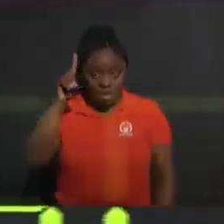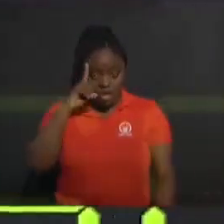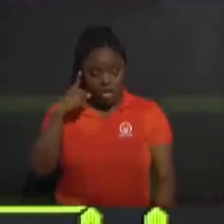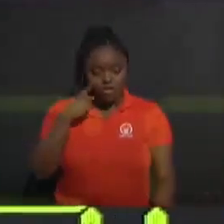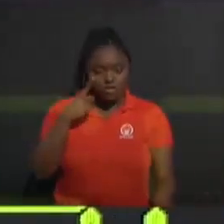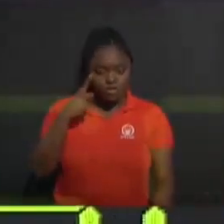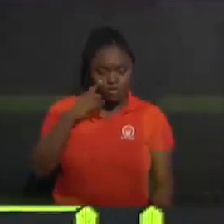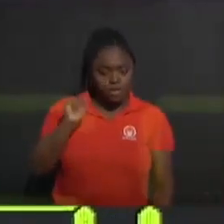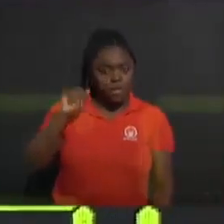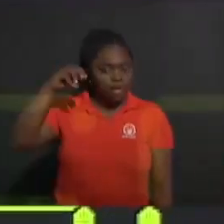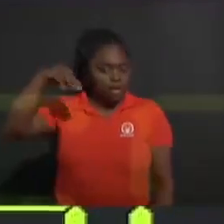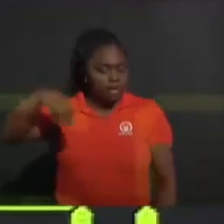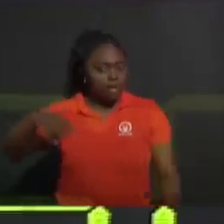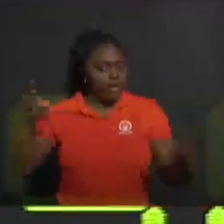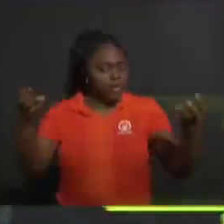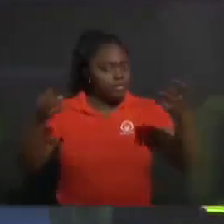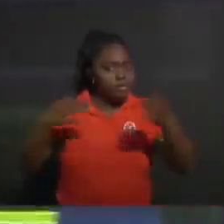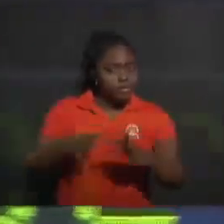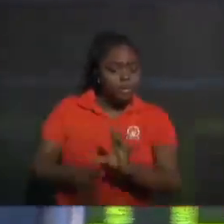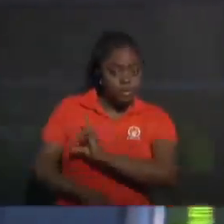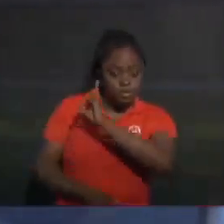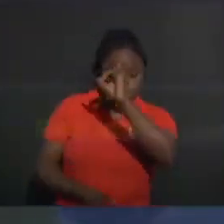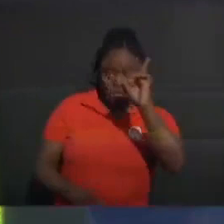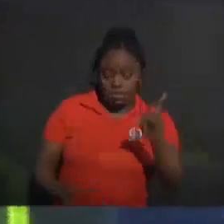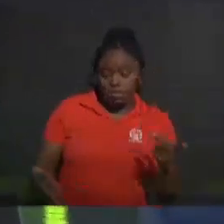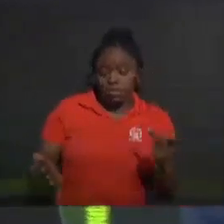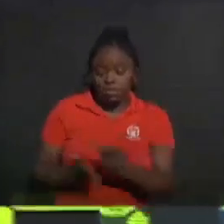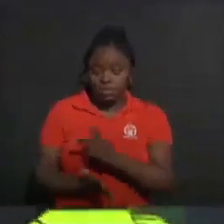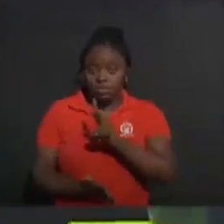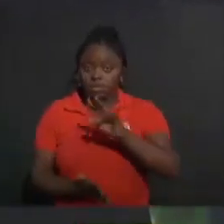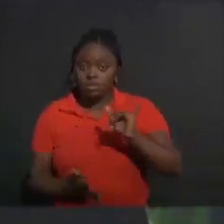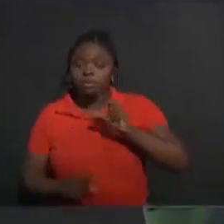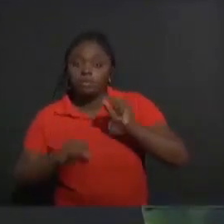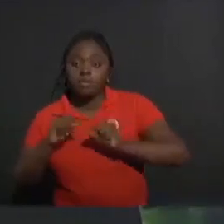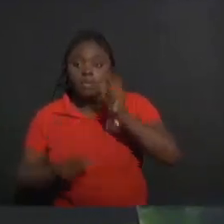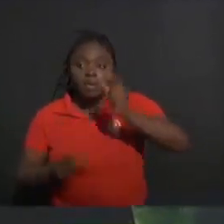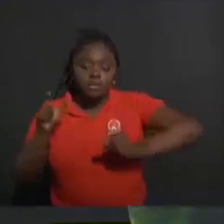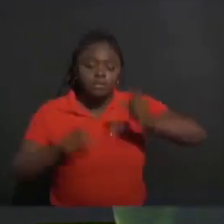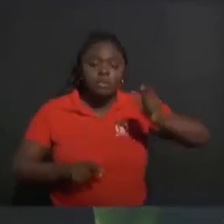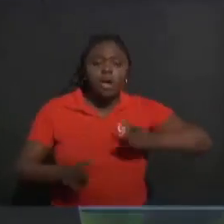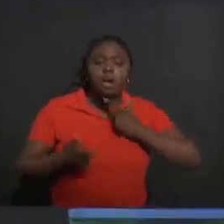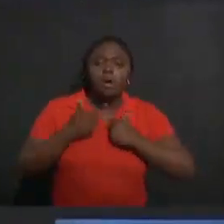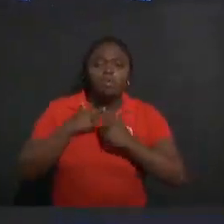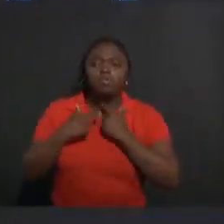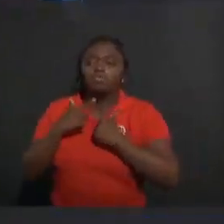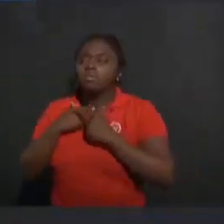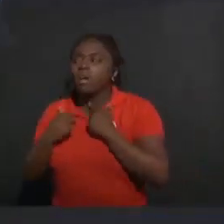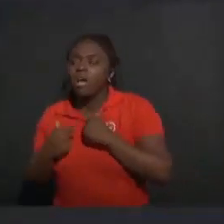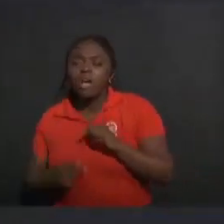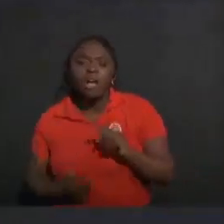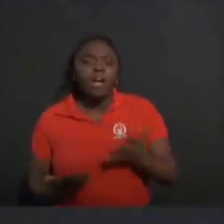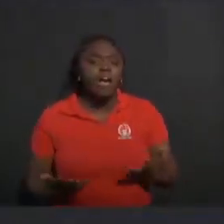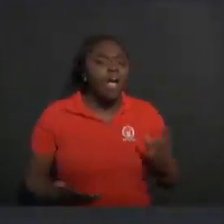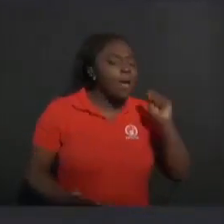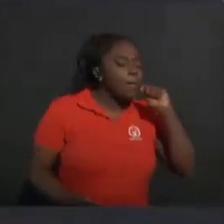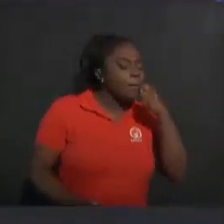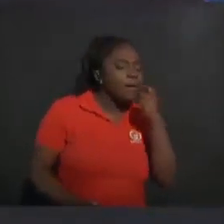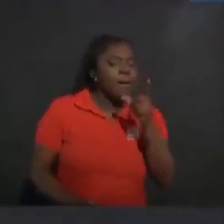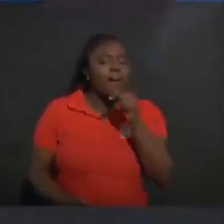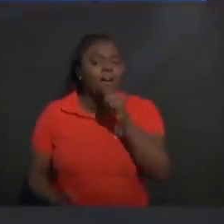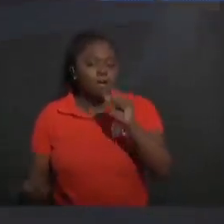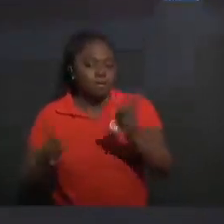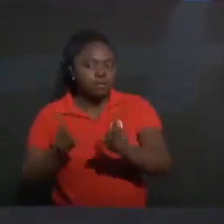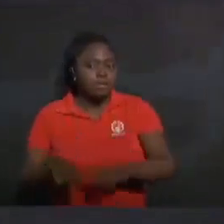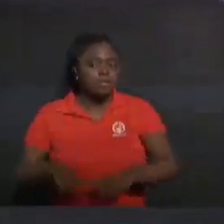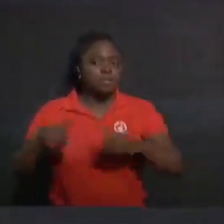Amós, vai chegar dias, diz o Senhor, que as pessoas terão fome. Não é fome de pão nem sede de água, mas de ouvir